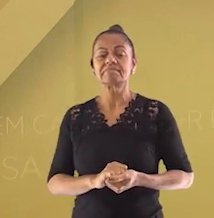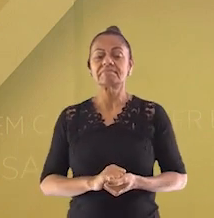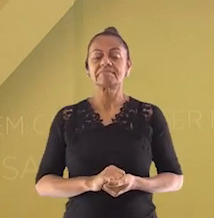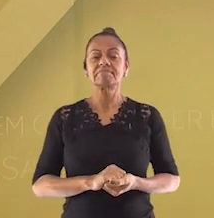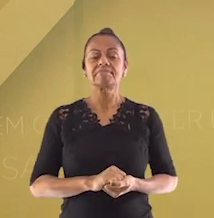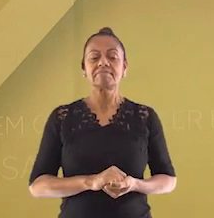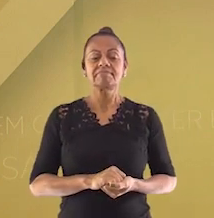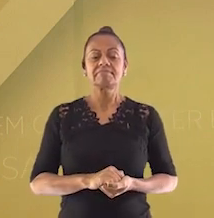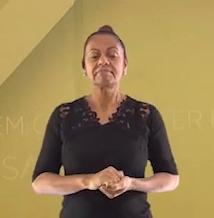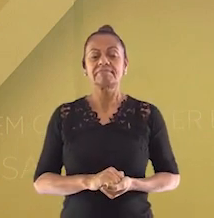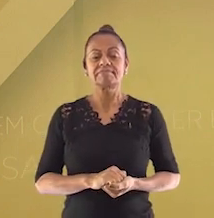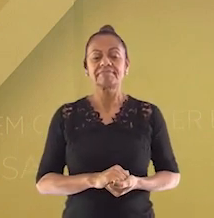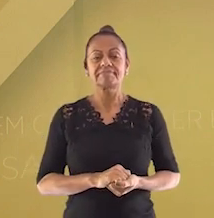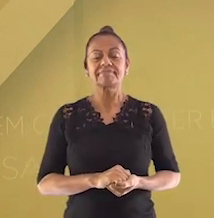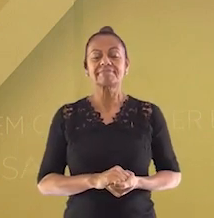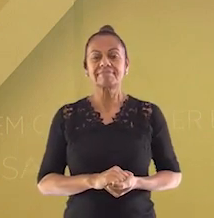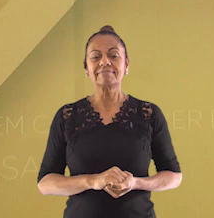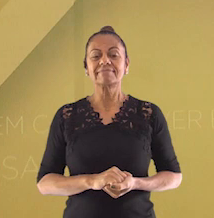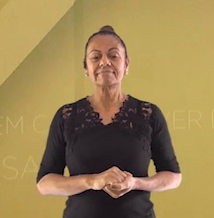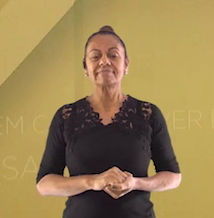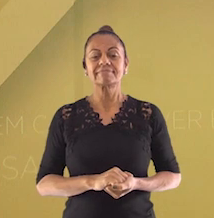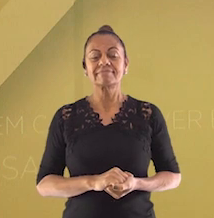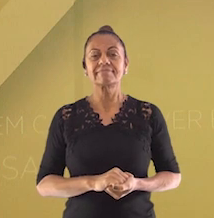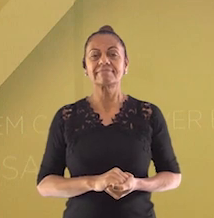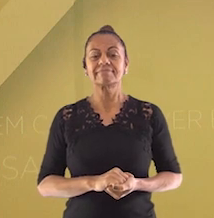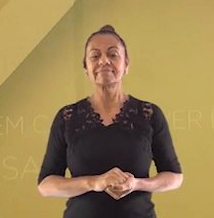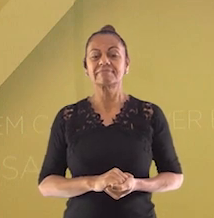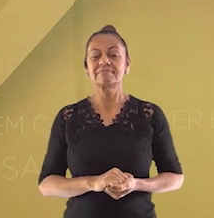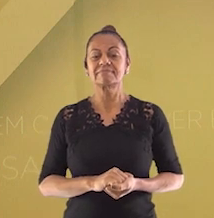final do verbo todos terminam em Ed